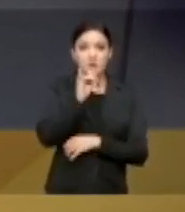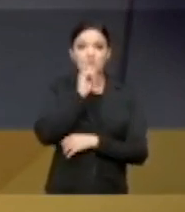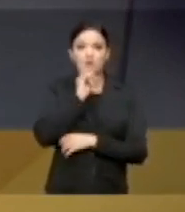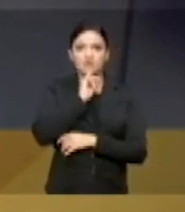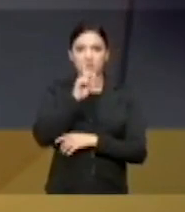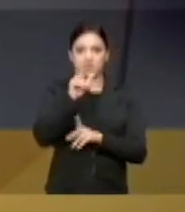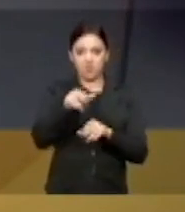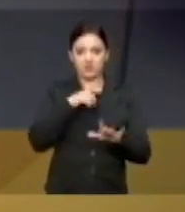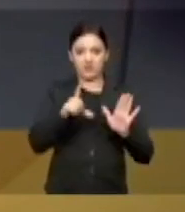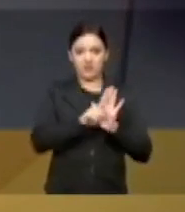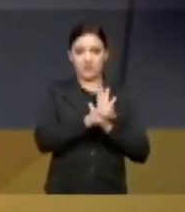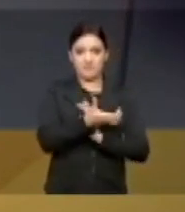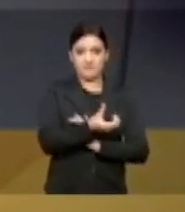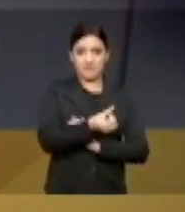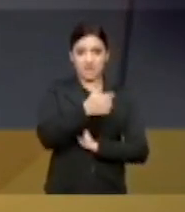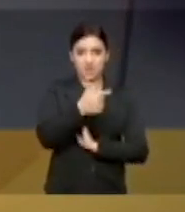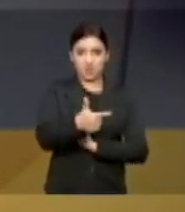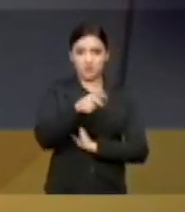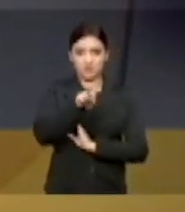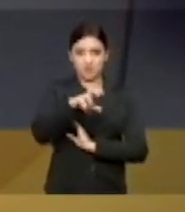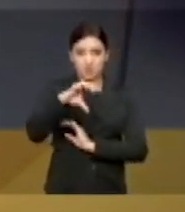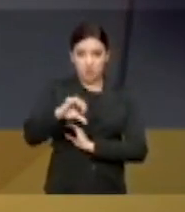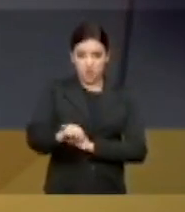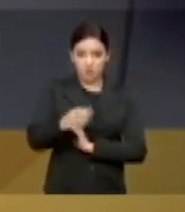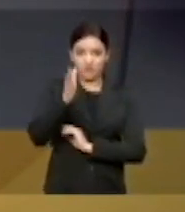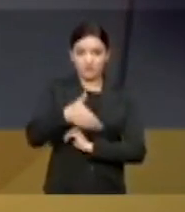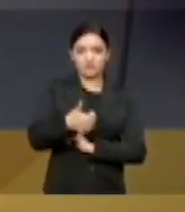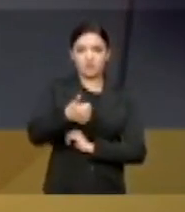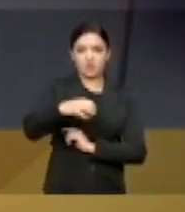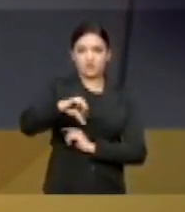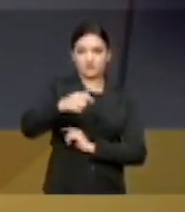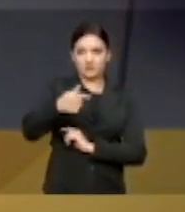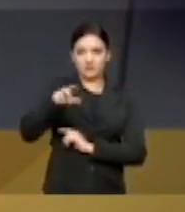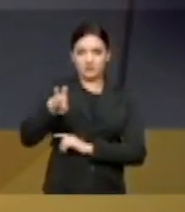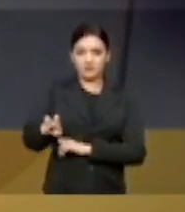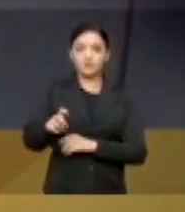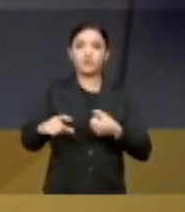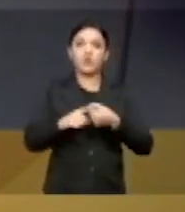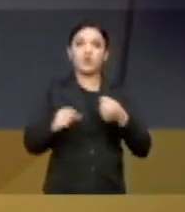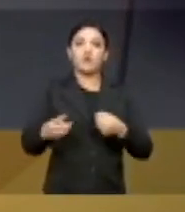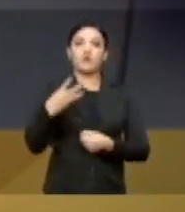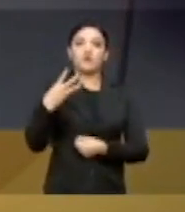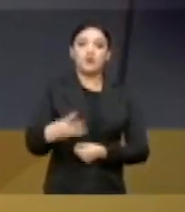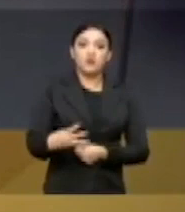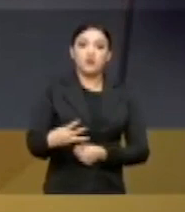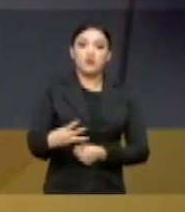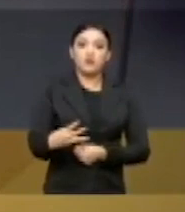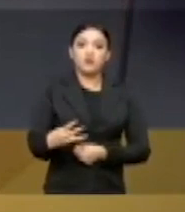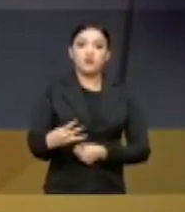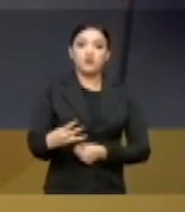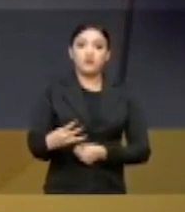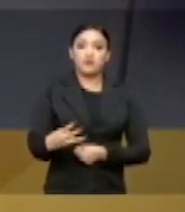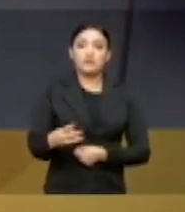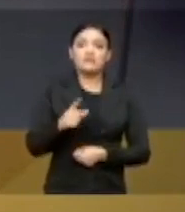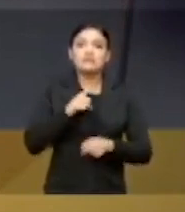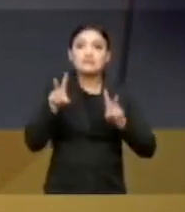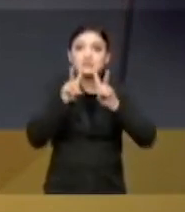da Lei 6259, de 1975, cujo artigo 3º confia a matéria de maneira